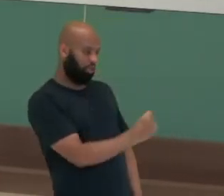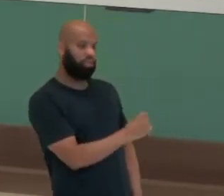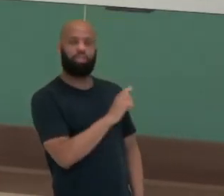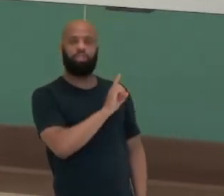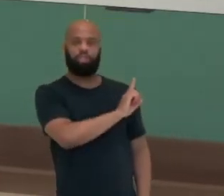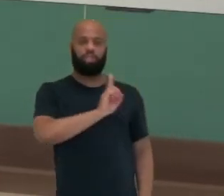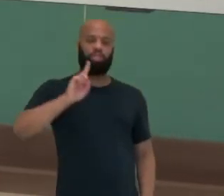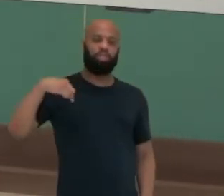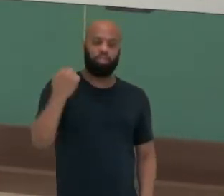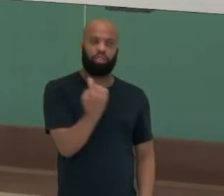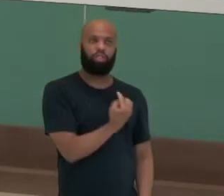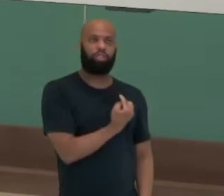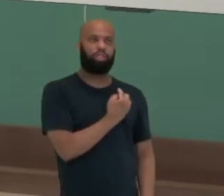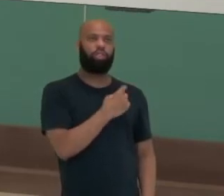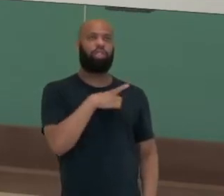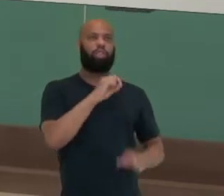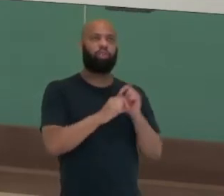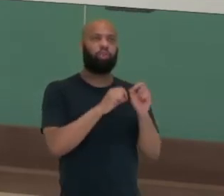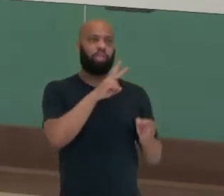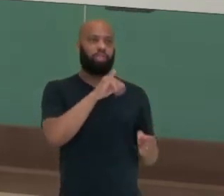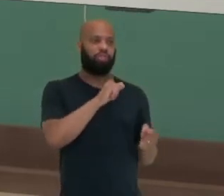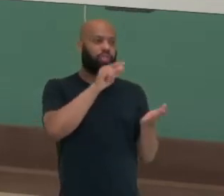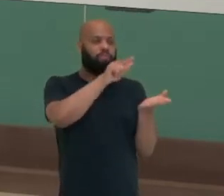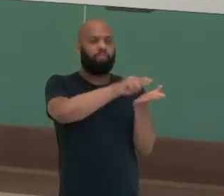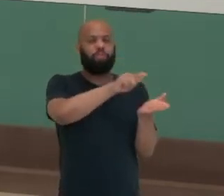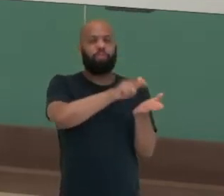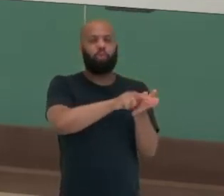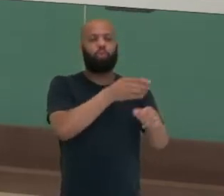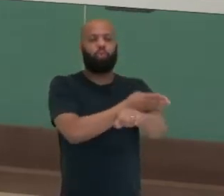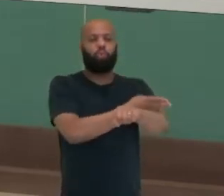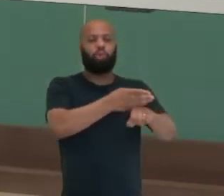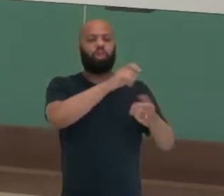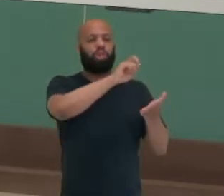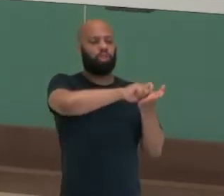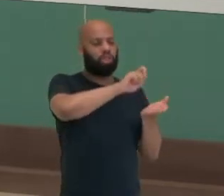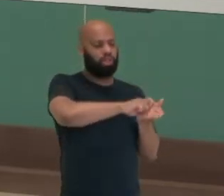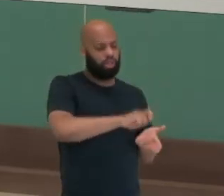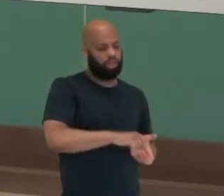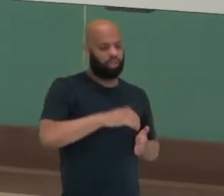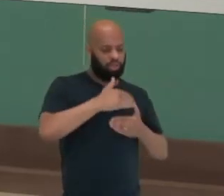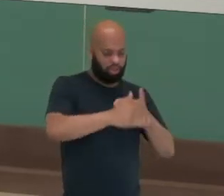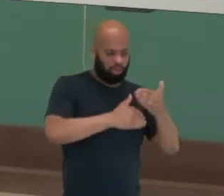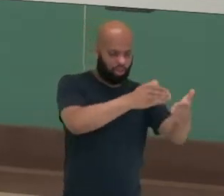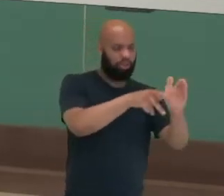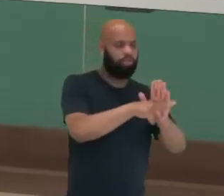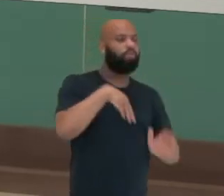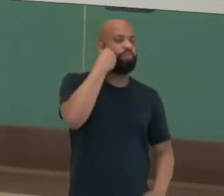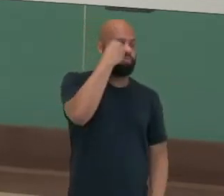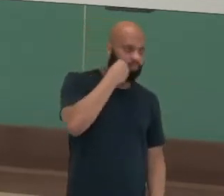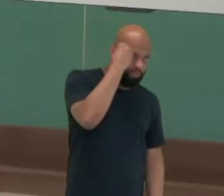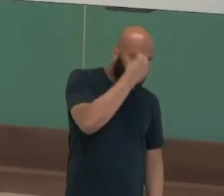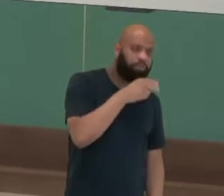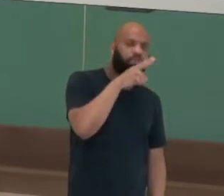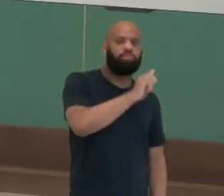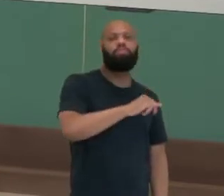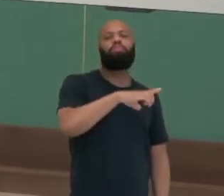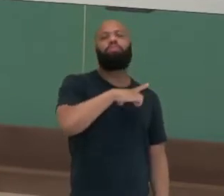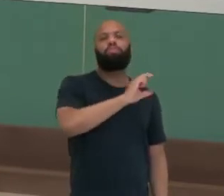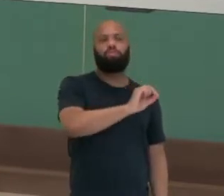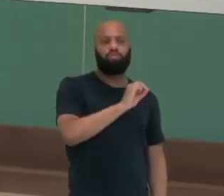nascemos como tábulas rasas, como folhas em branco, e é a partir das nossas experiências que nós